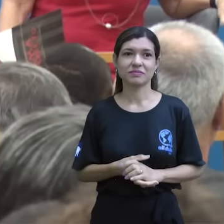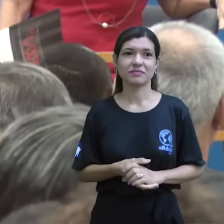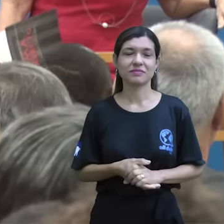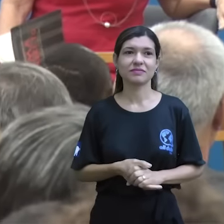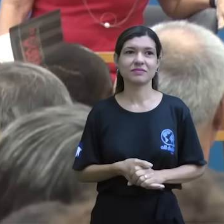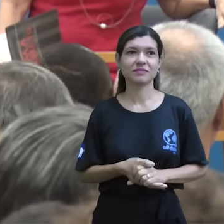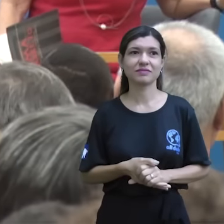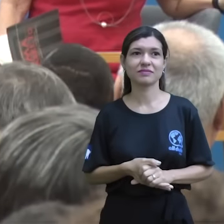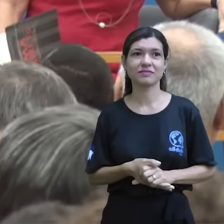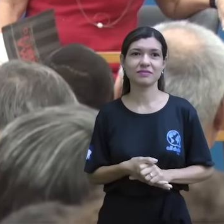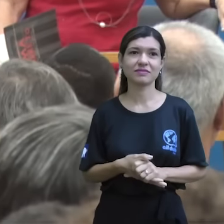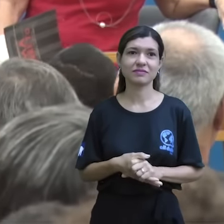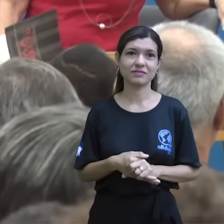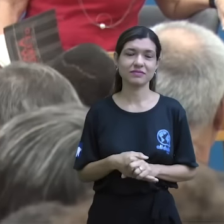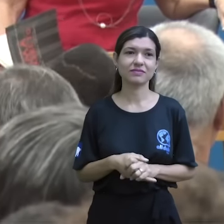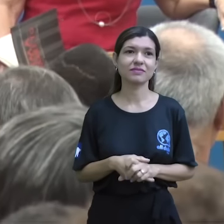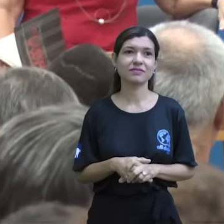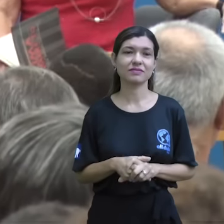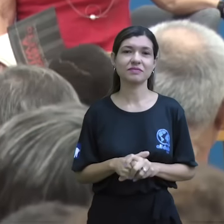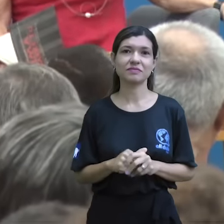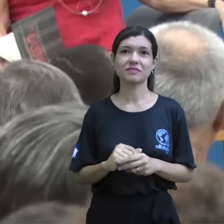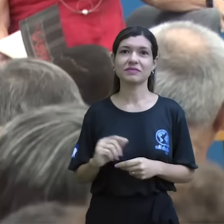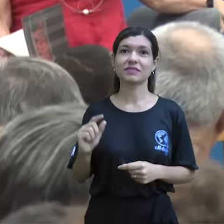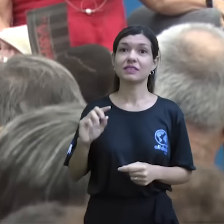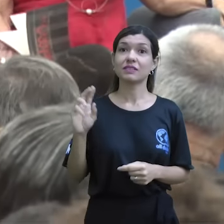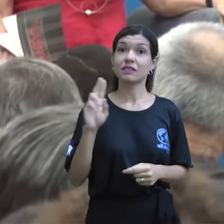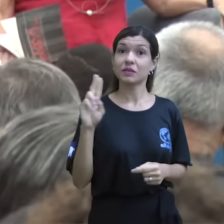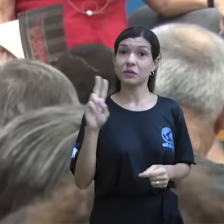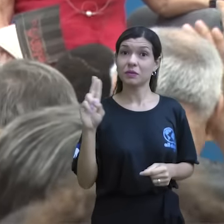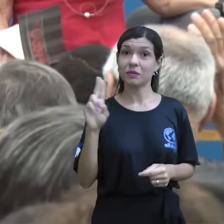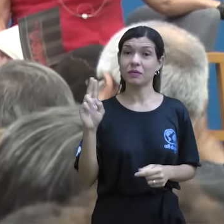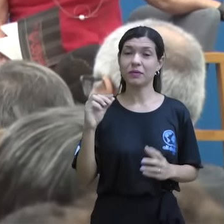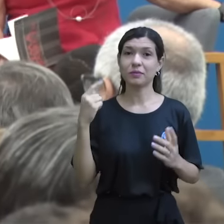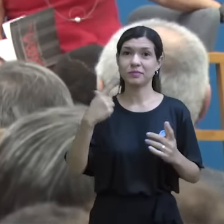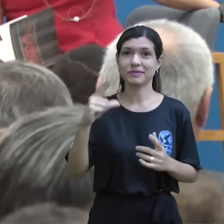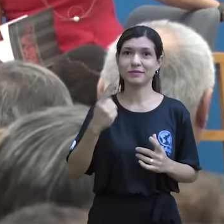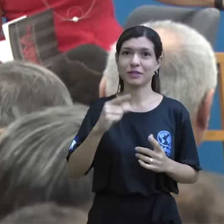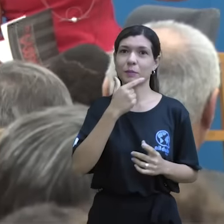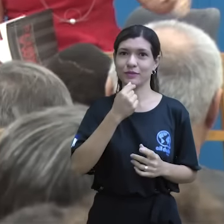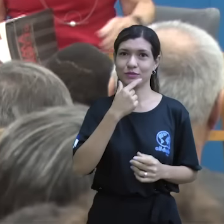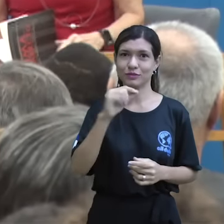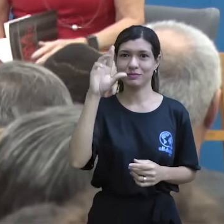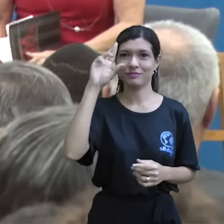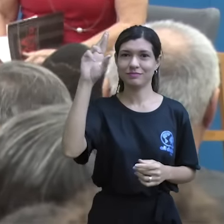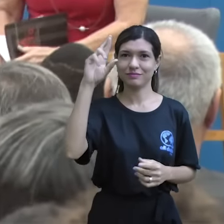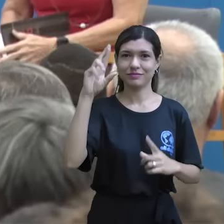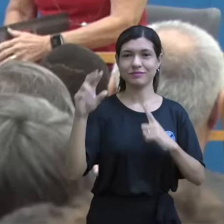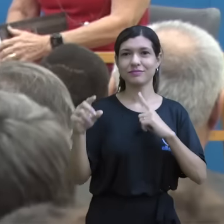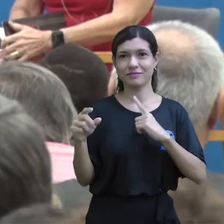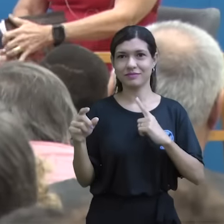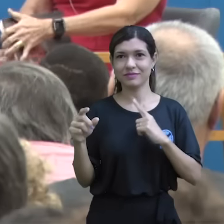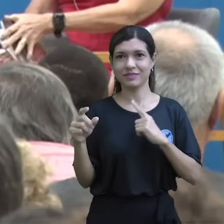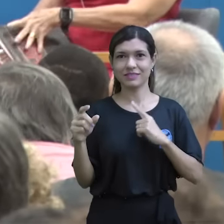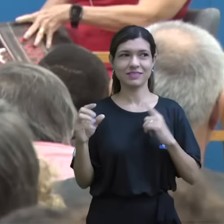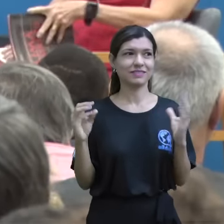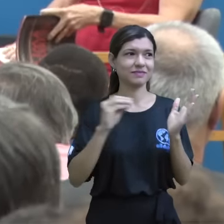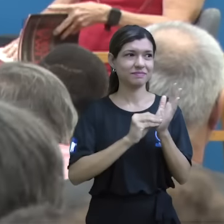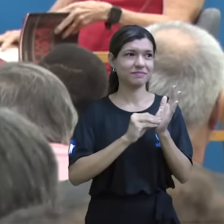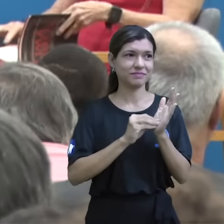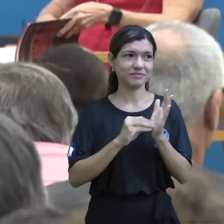foto não é minha, não. A foto é lá do maluco. Né, Bira? Mas é isso mesmo. Quando a gente